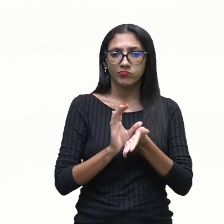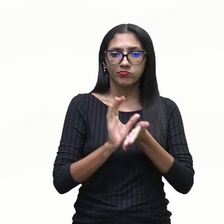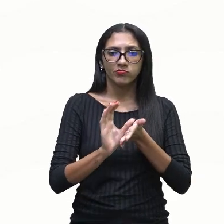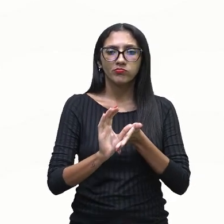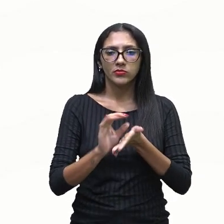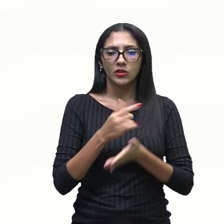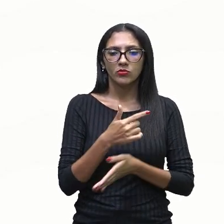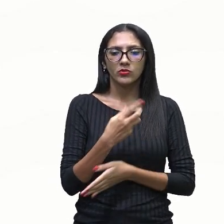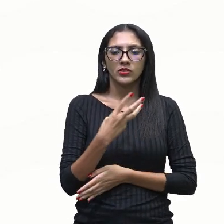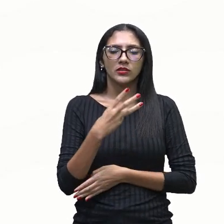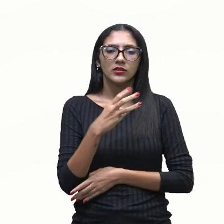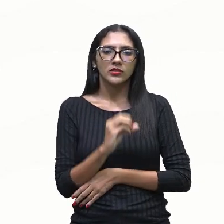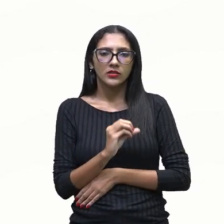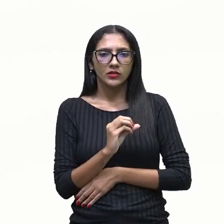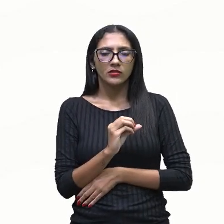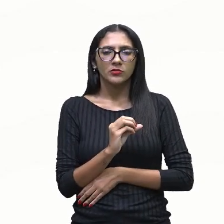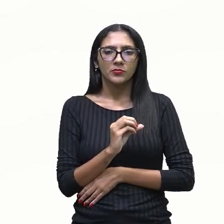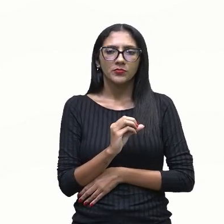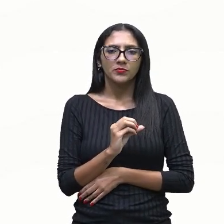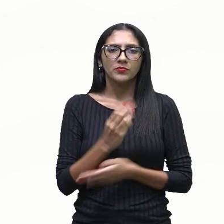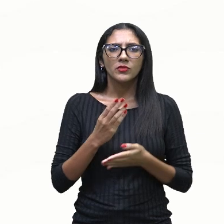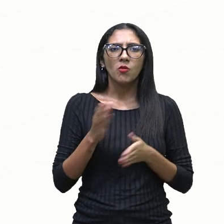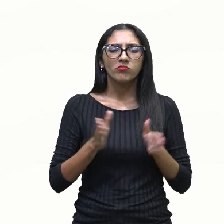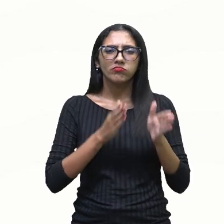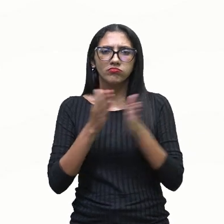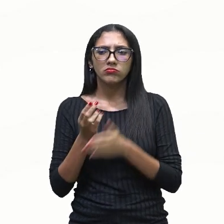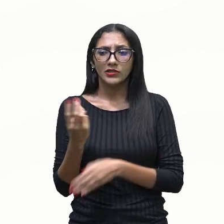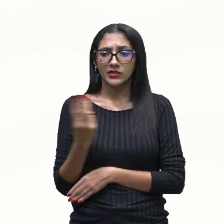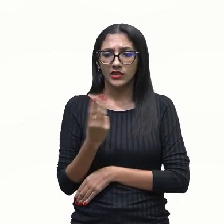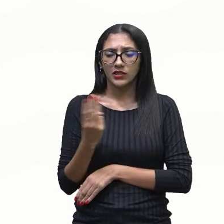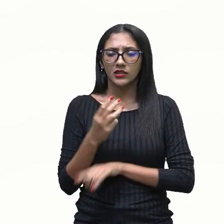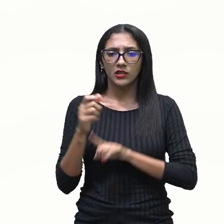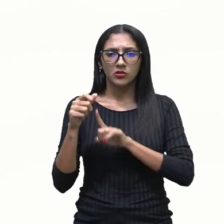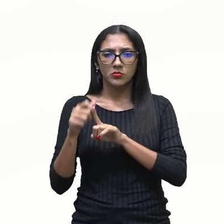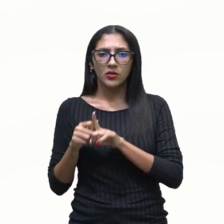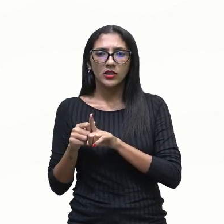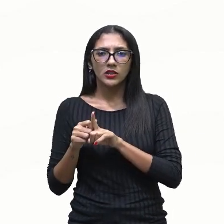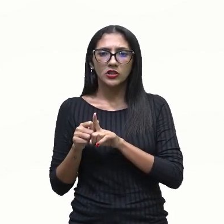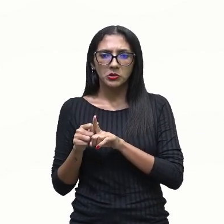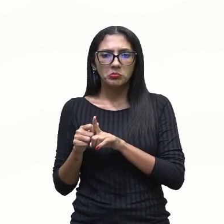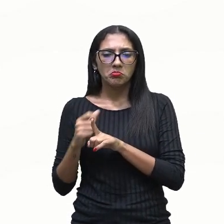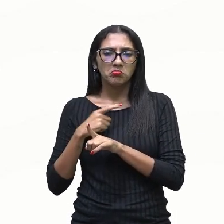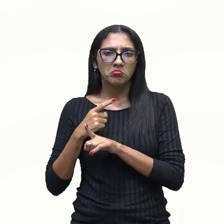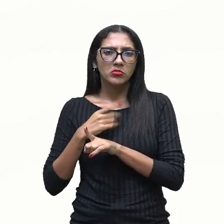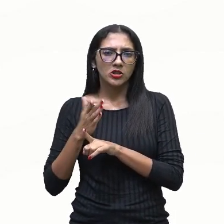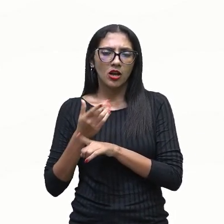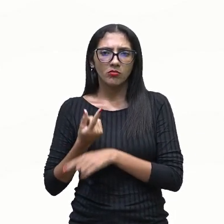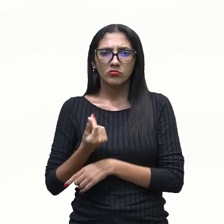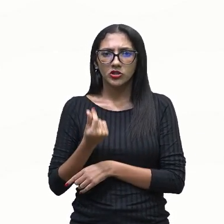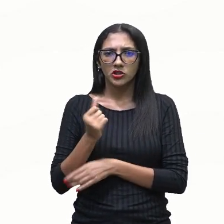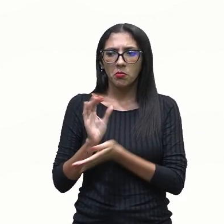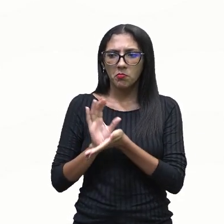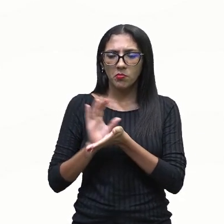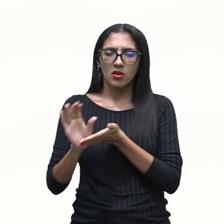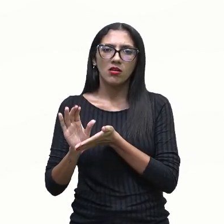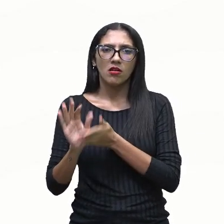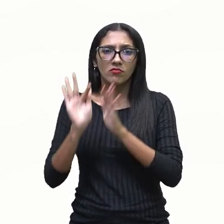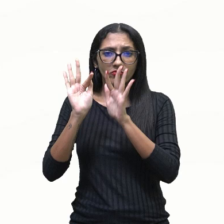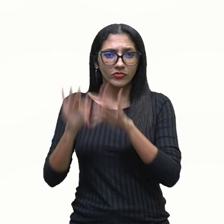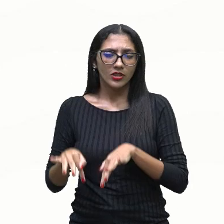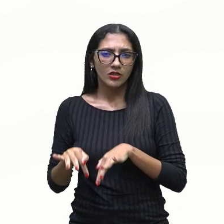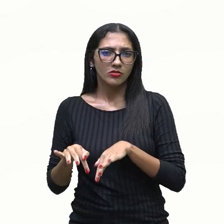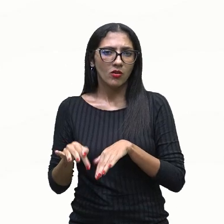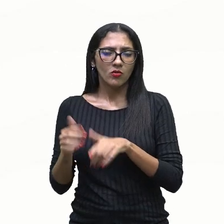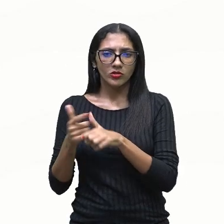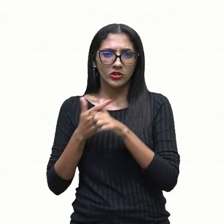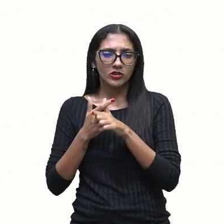de 230. Então, para o terceiro mês, ele já vai efetuar, já vai finalizar o débito,